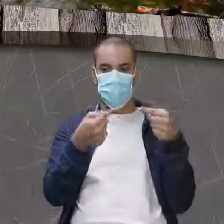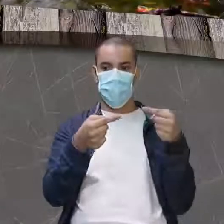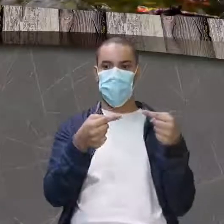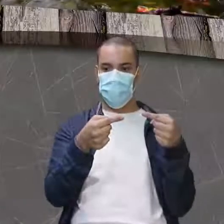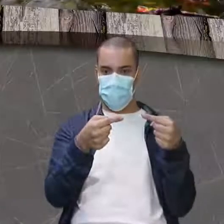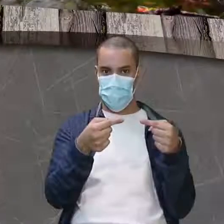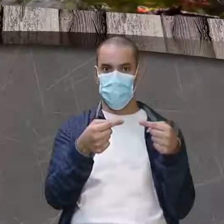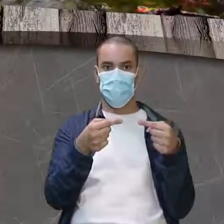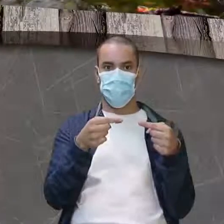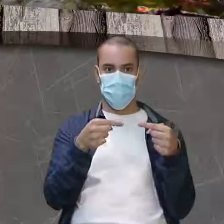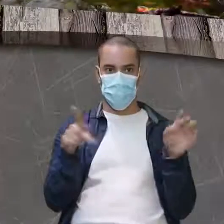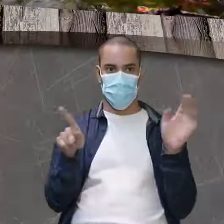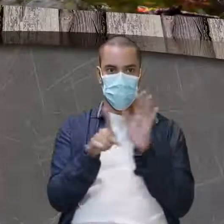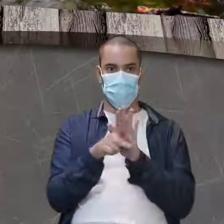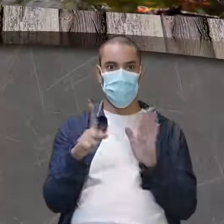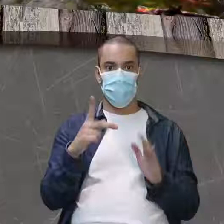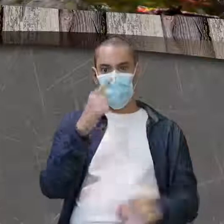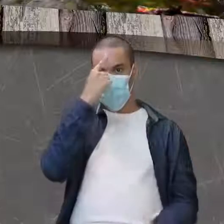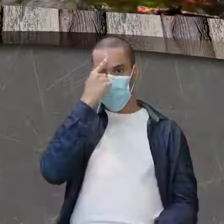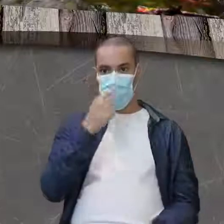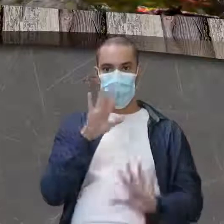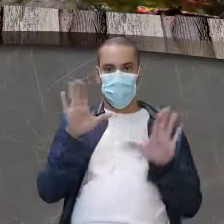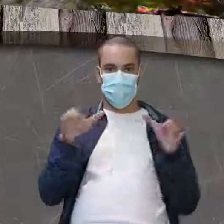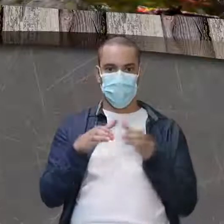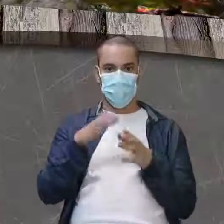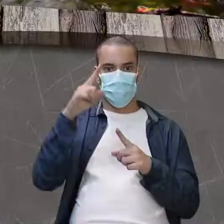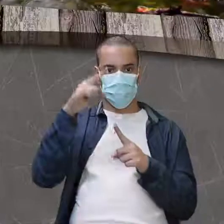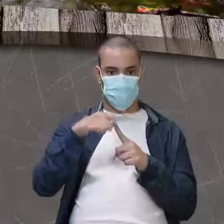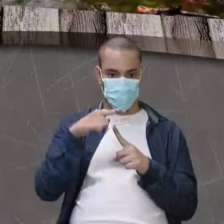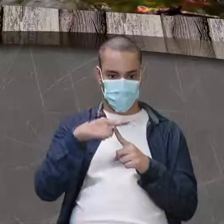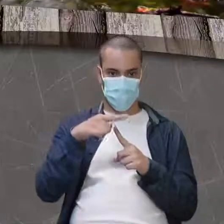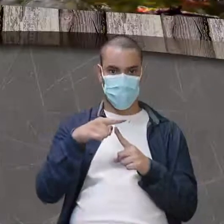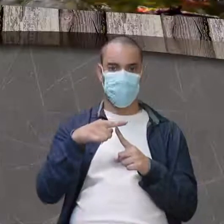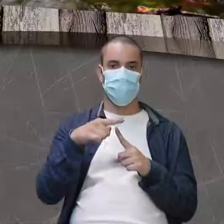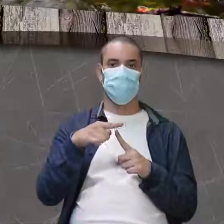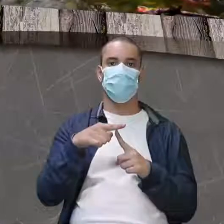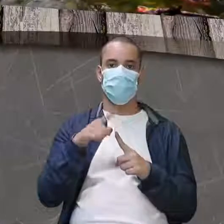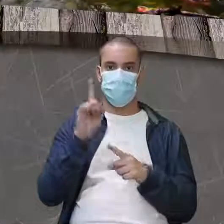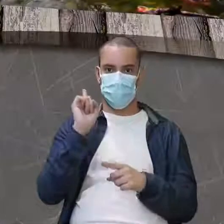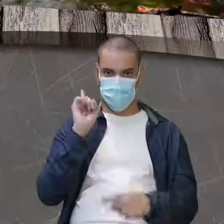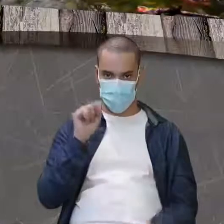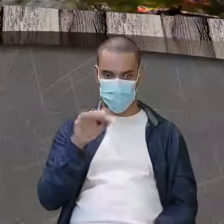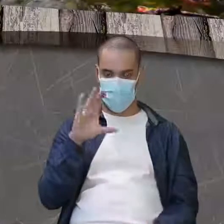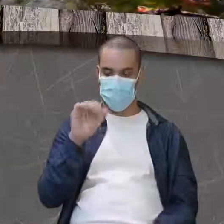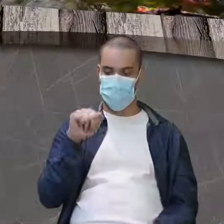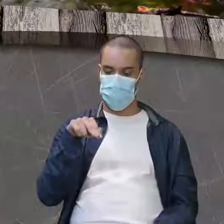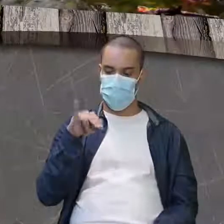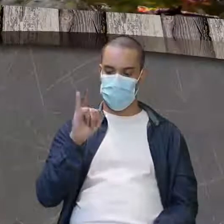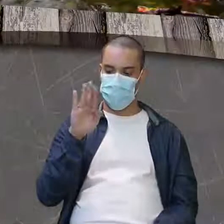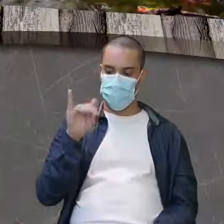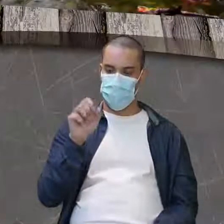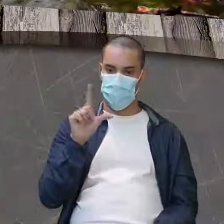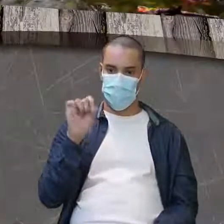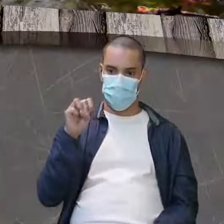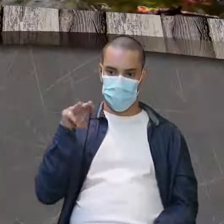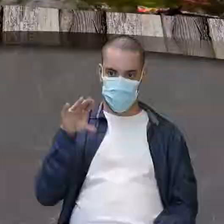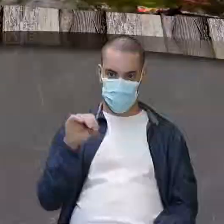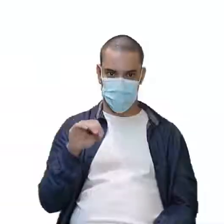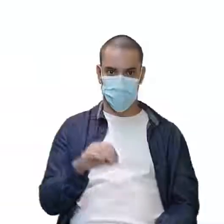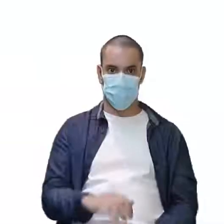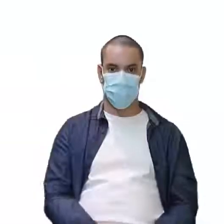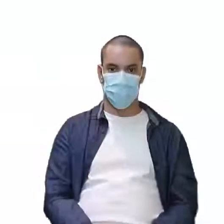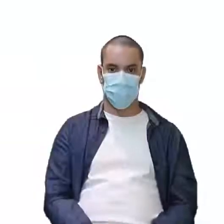né, captura aí dos seus indivíduos da sua mesma espécie, ou seja, o canibalismo. Outro exemplo lá em cima, joga lá, por